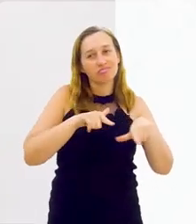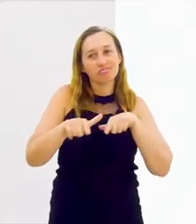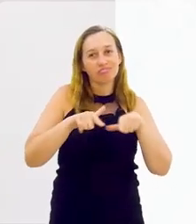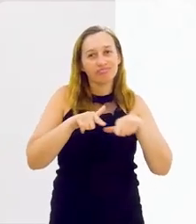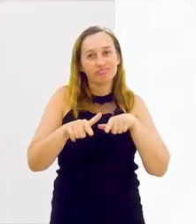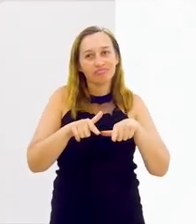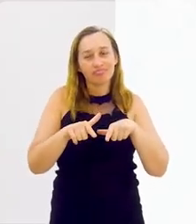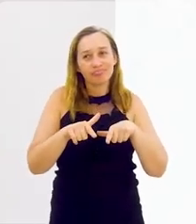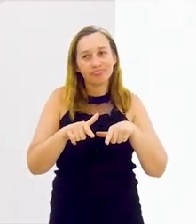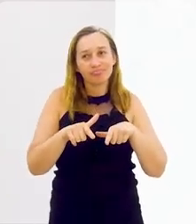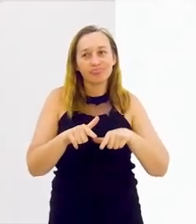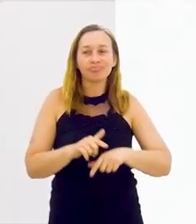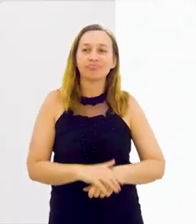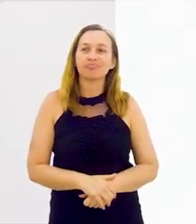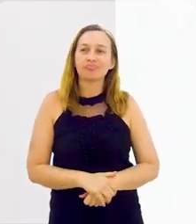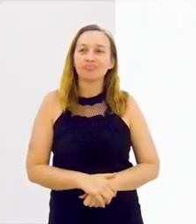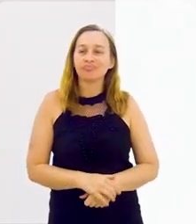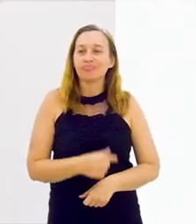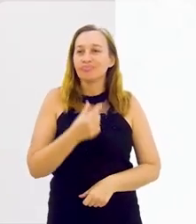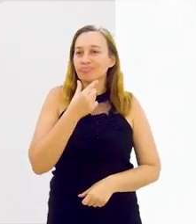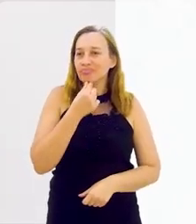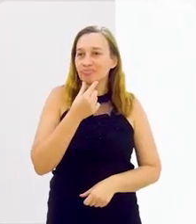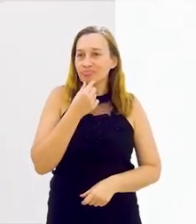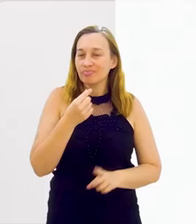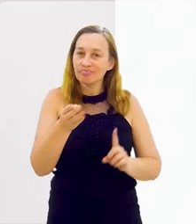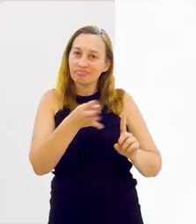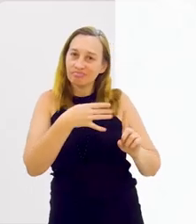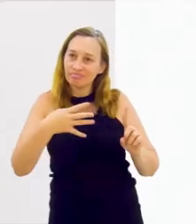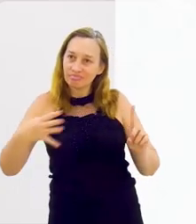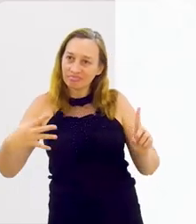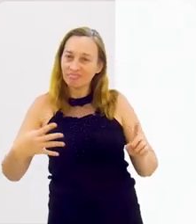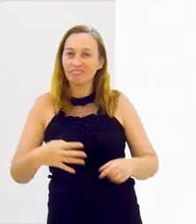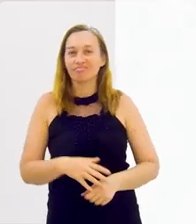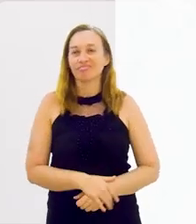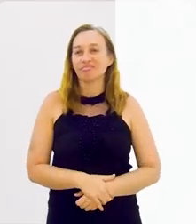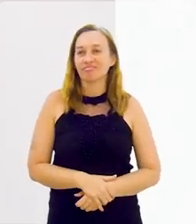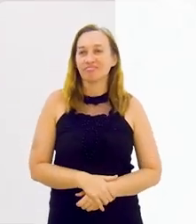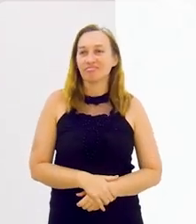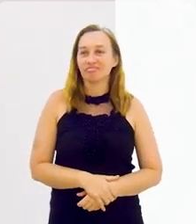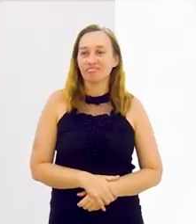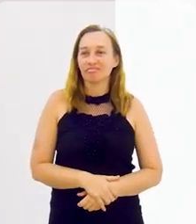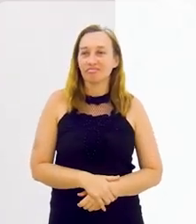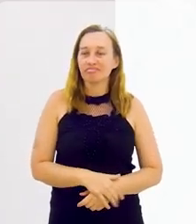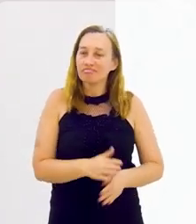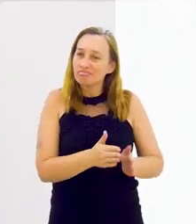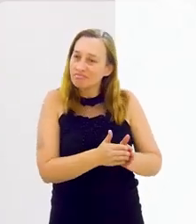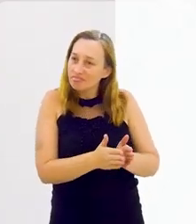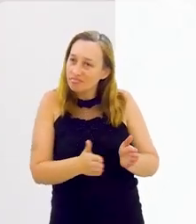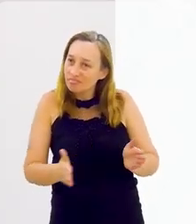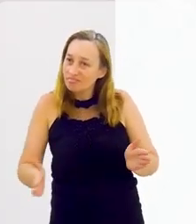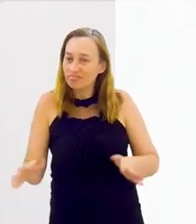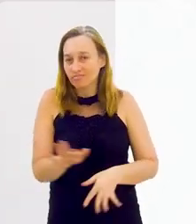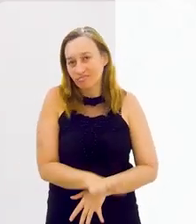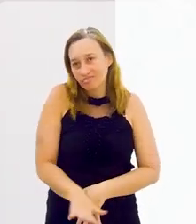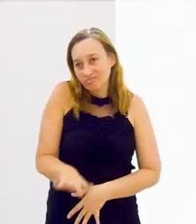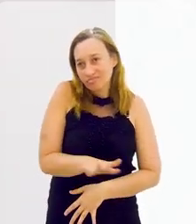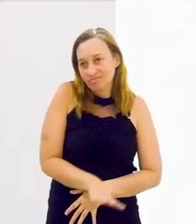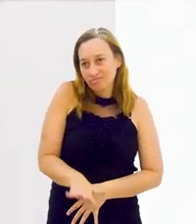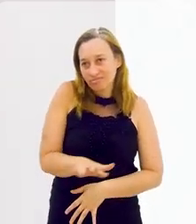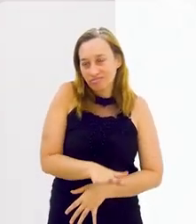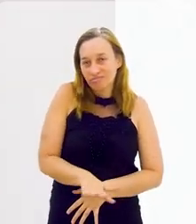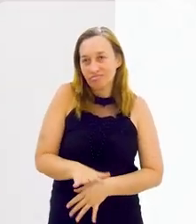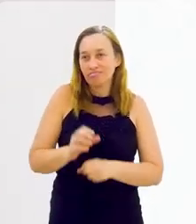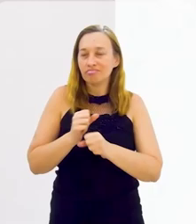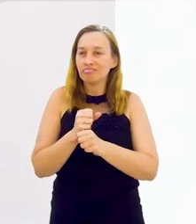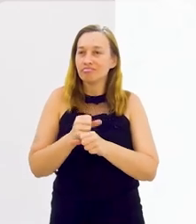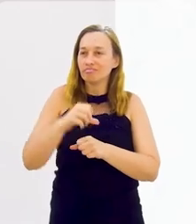trabalho, que é de um menino LGBT, que passou todo o processo na infância, né,